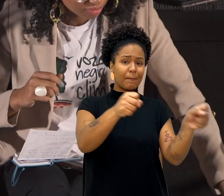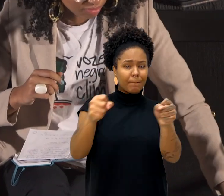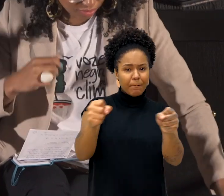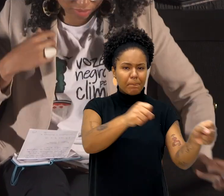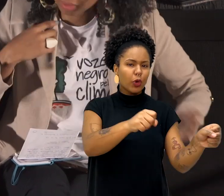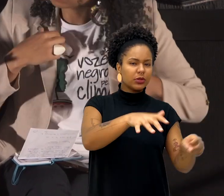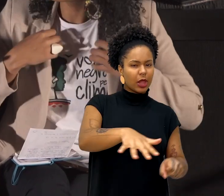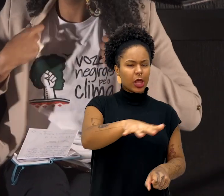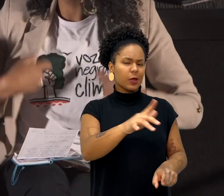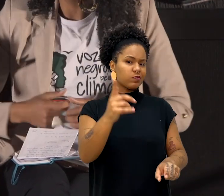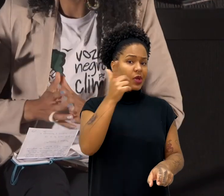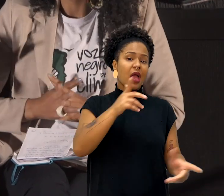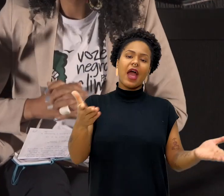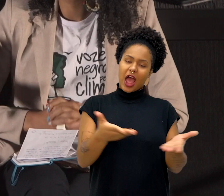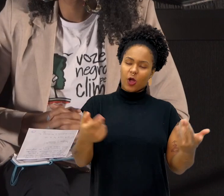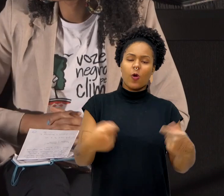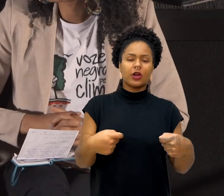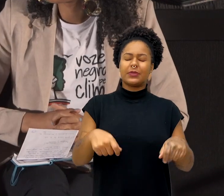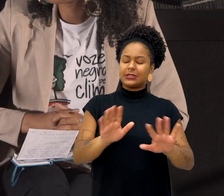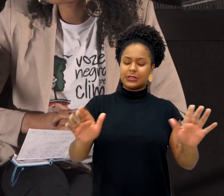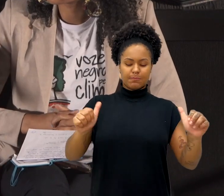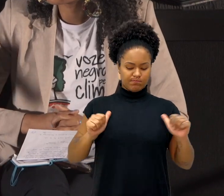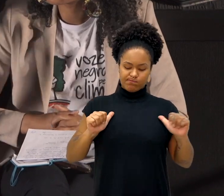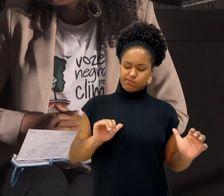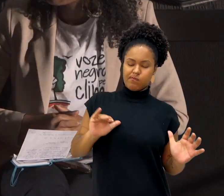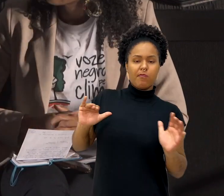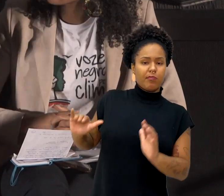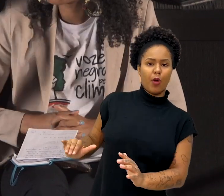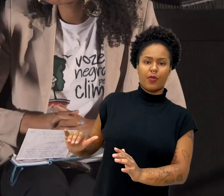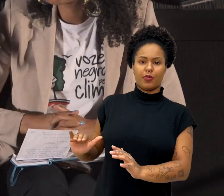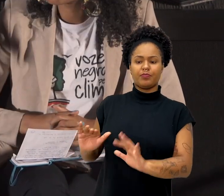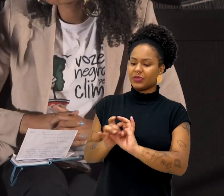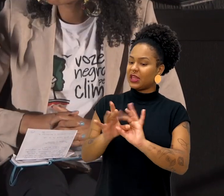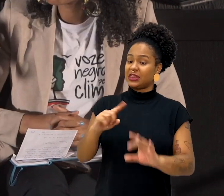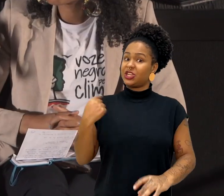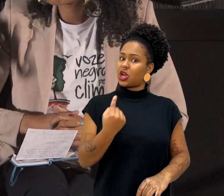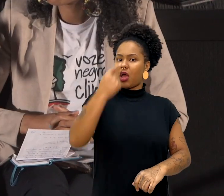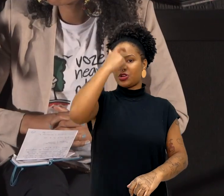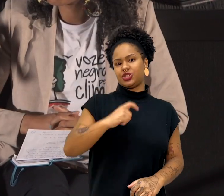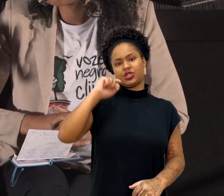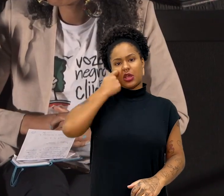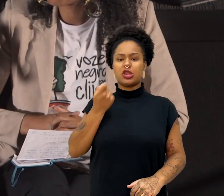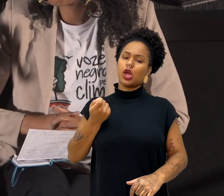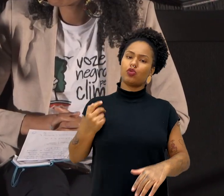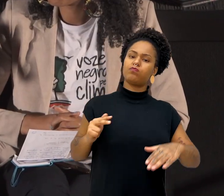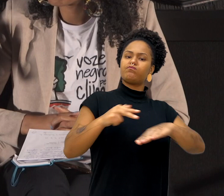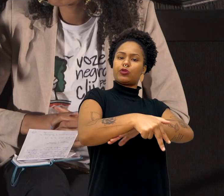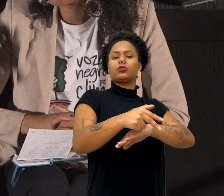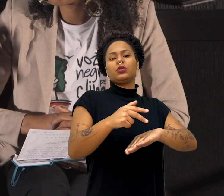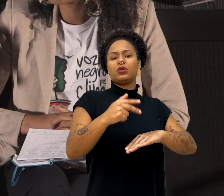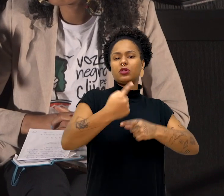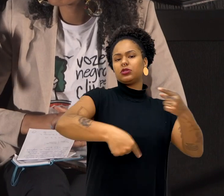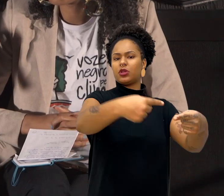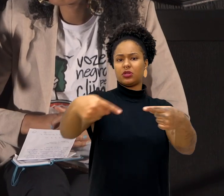poder agora precisam um pouco levantar da cadeira e deixar a gente sentar. Então, acho